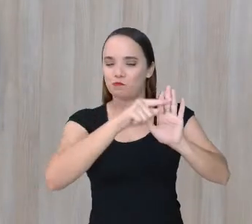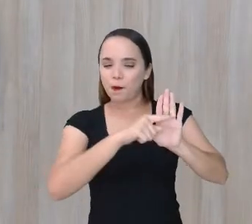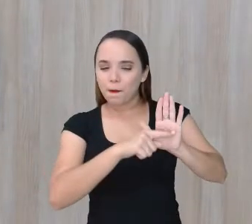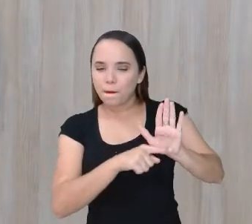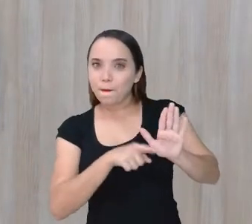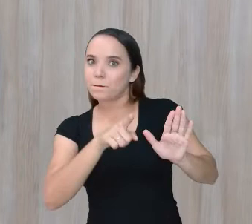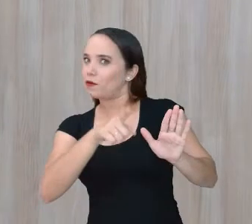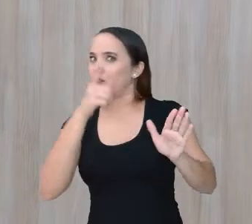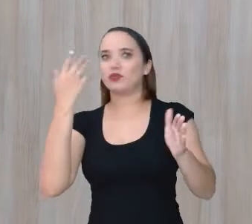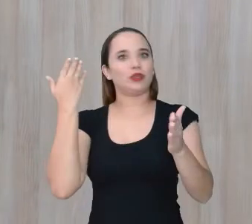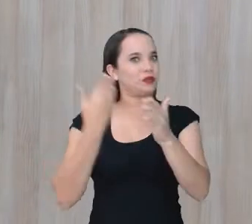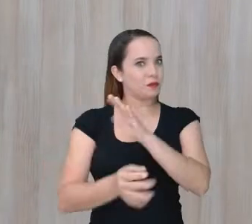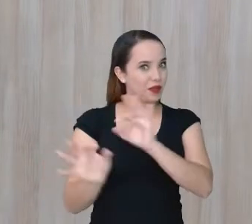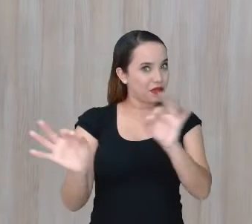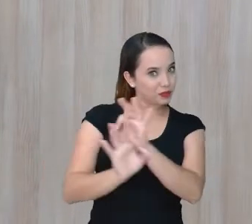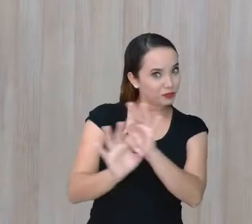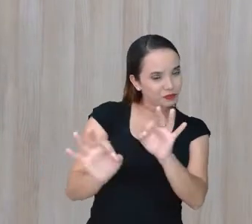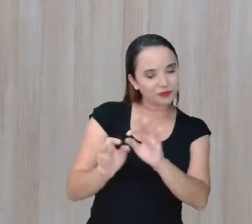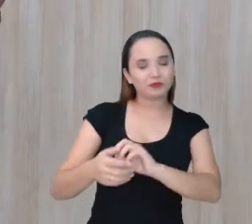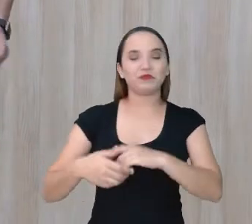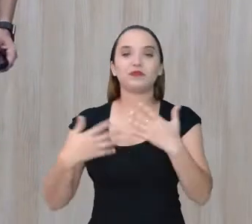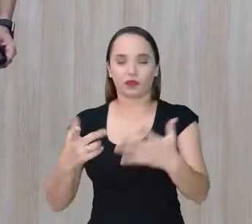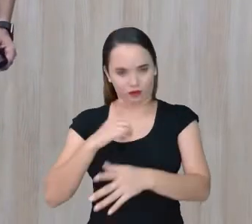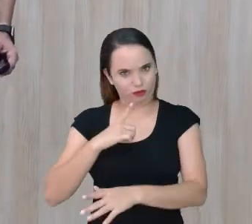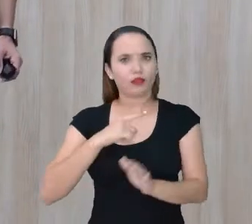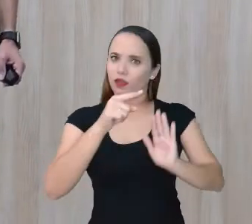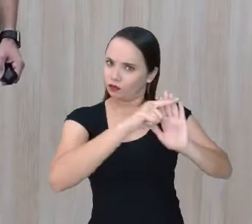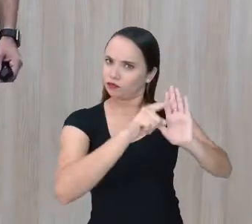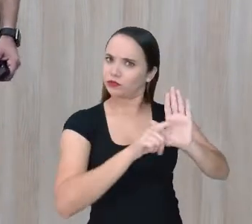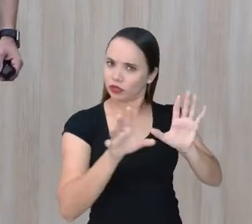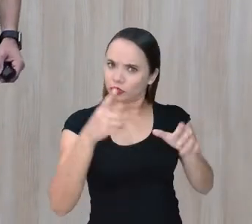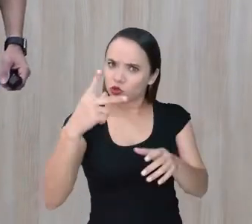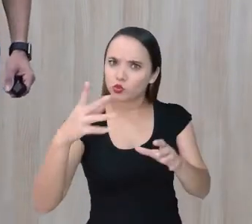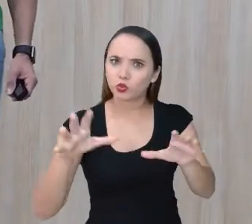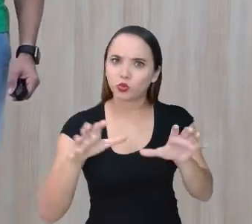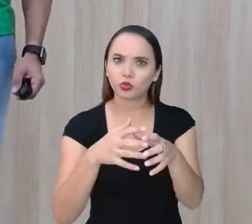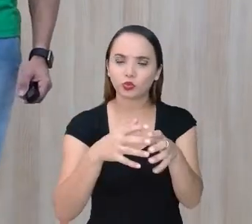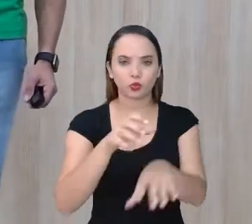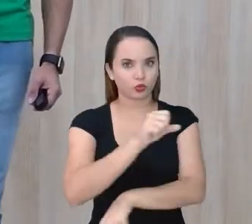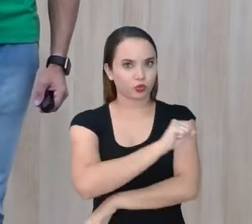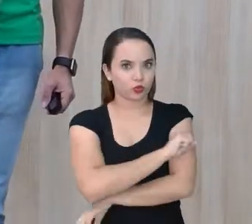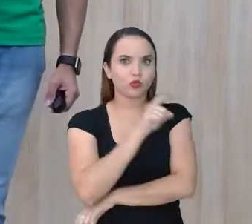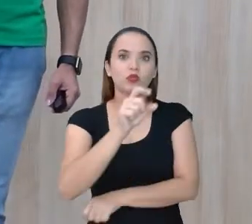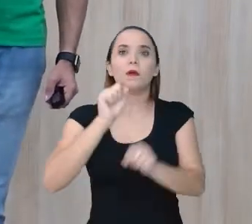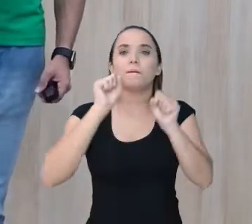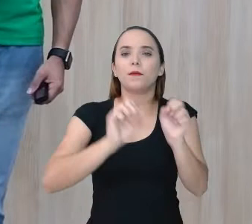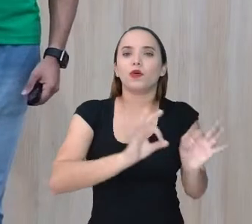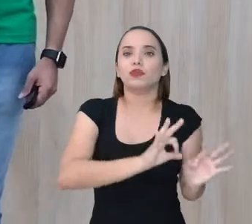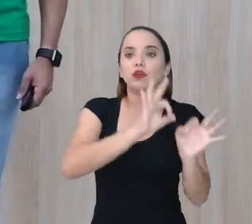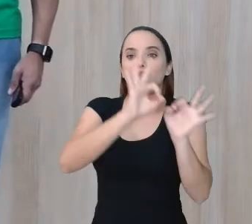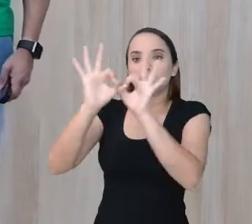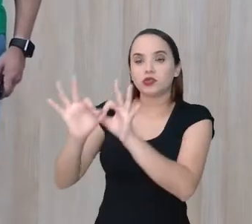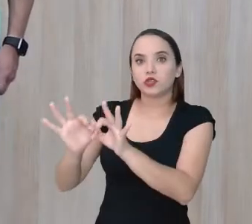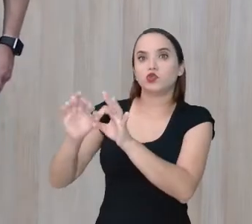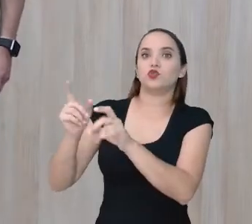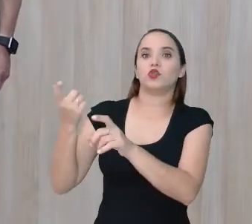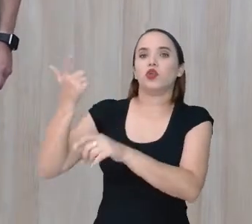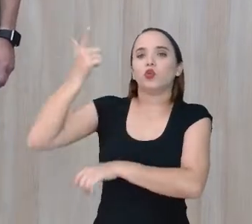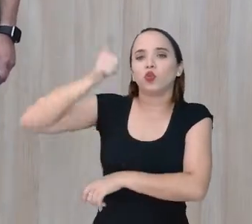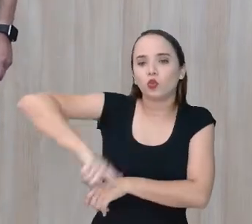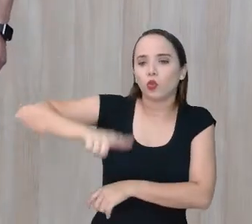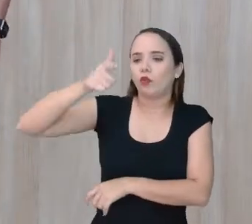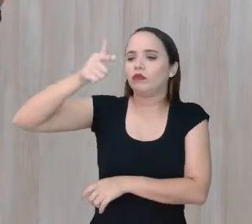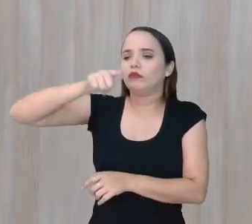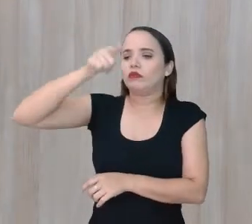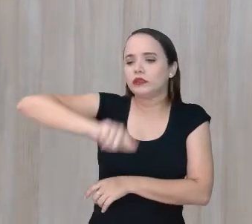se perder, tá? Então, lá tem uma playlist do 8º ano, onde você pode reprisar e assistir as nossas aulas quantas